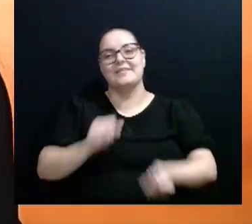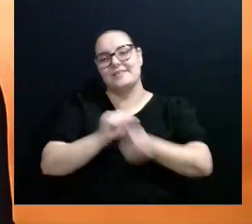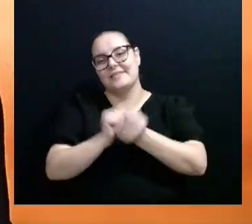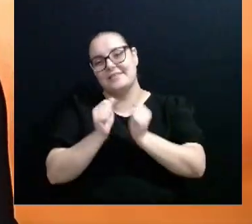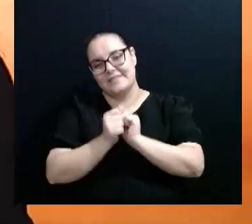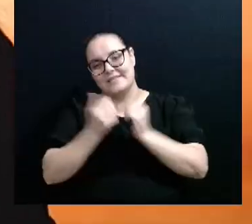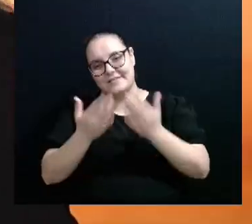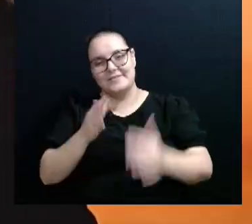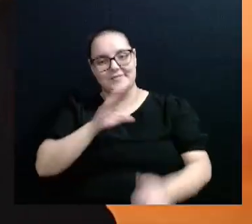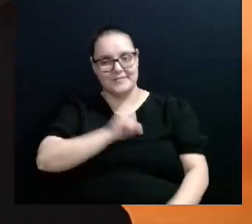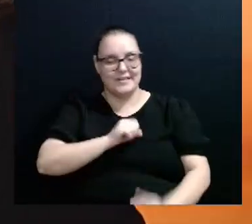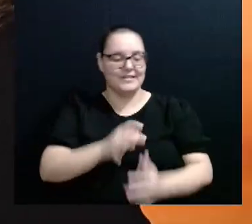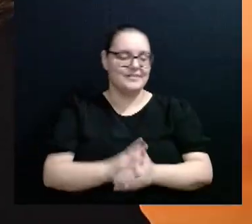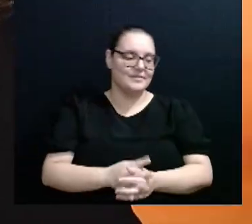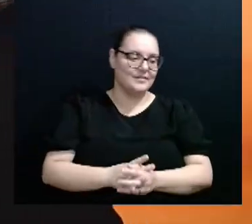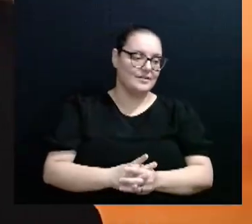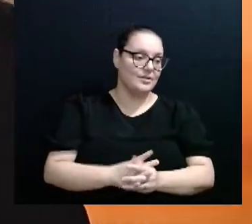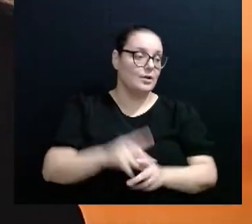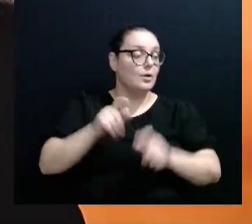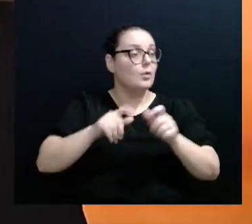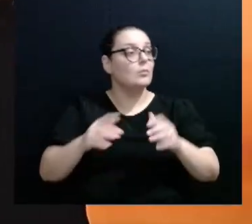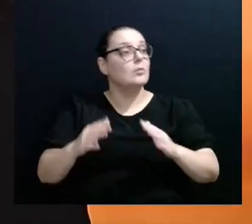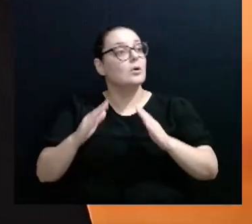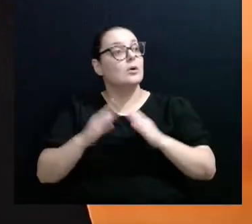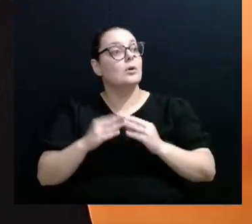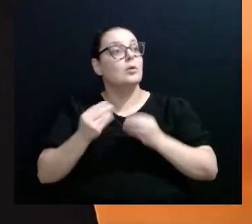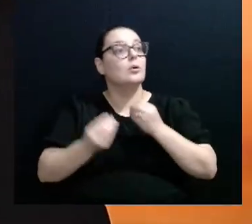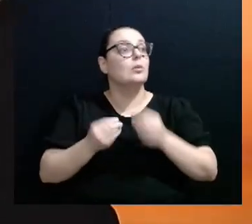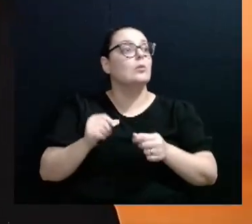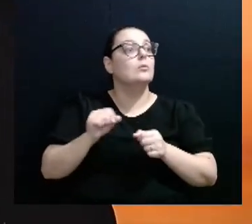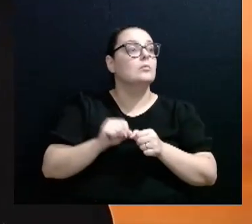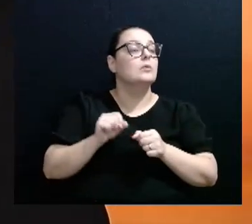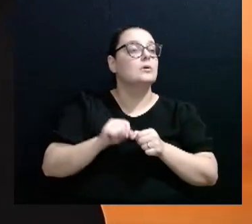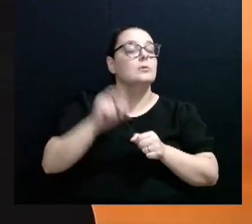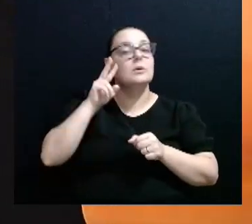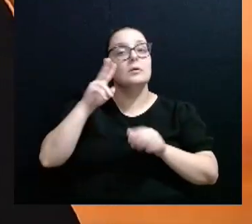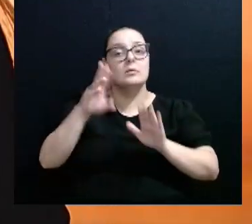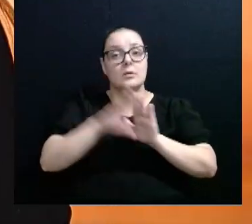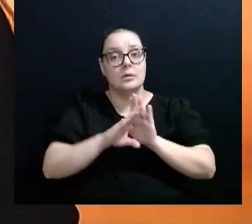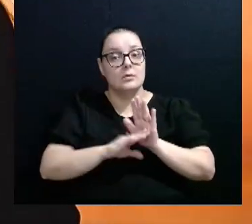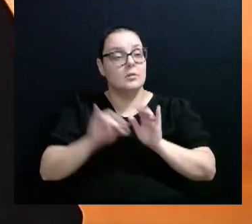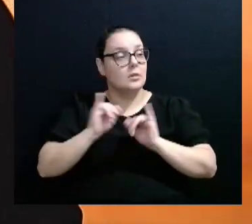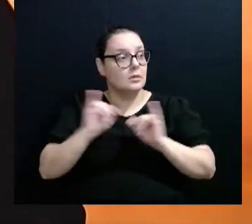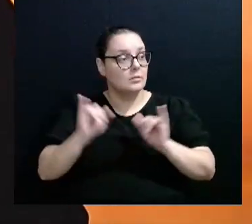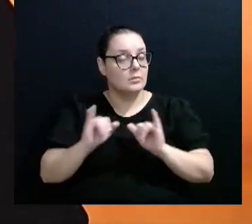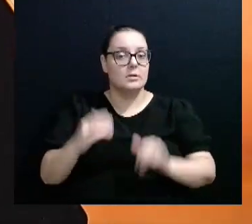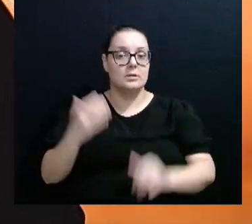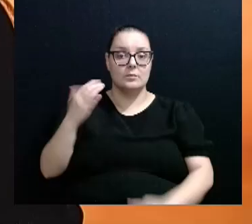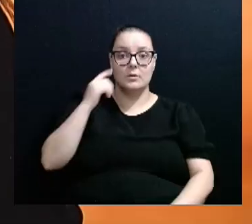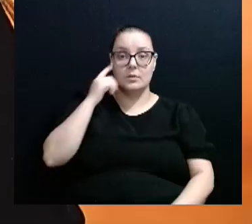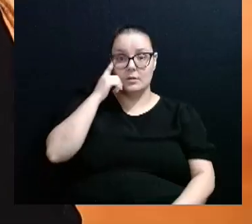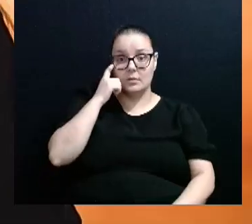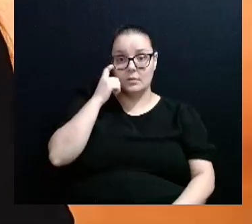E para o pessoal que está em casa, né, como que faz para ver a programação, né, a divulgação dos espetáculos? Então, olha lá no